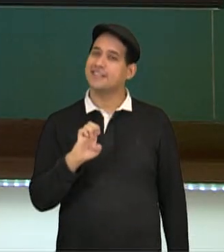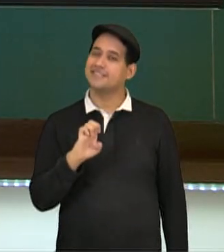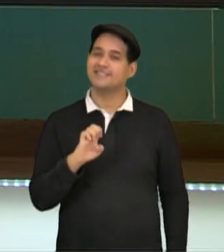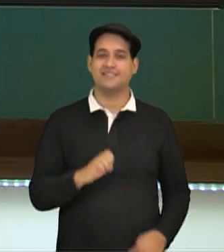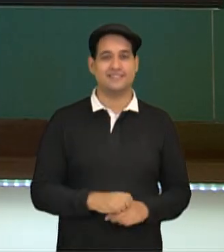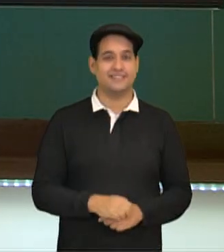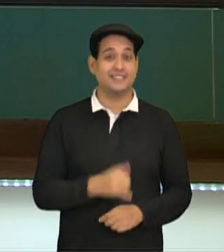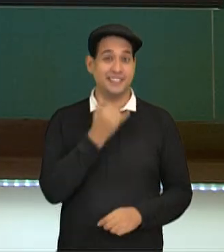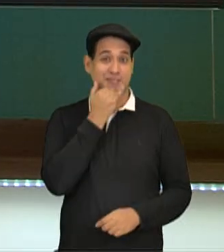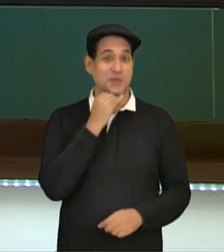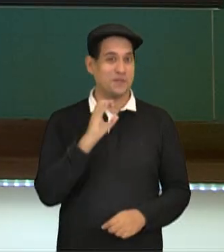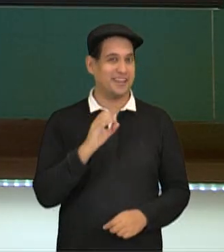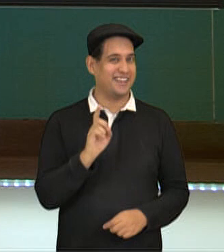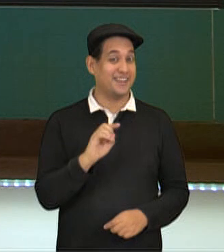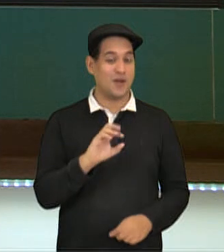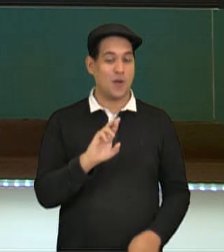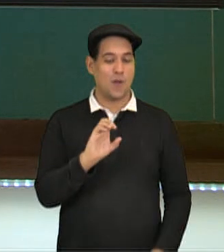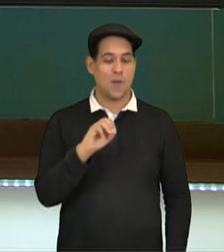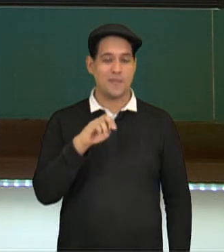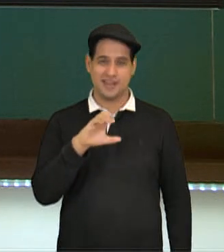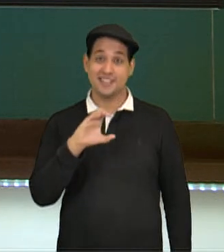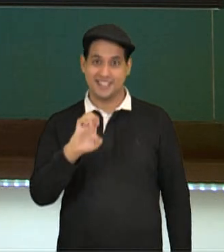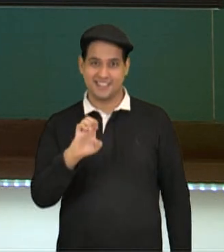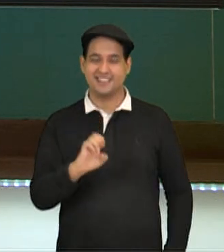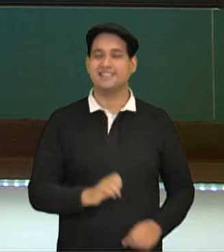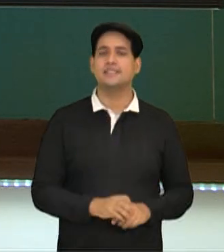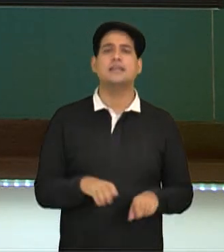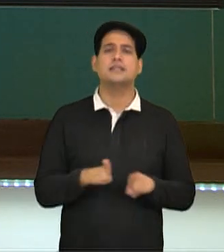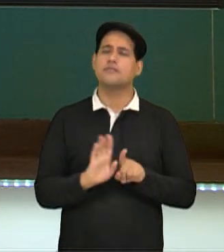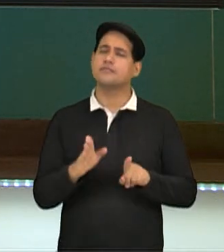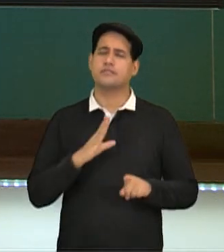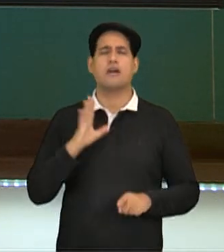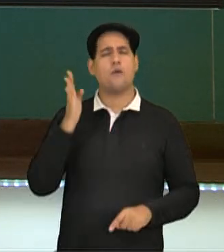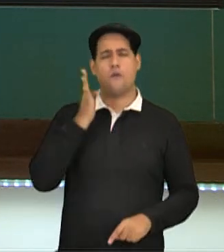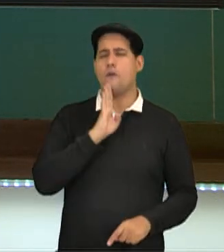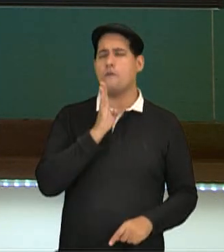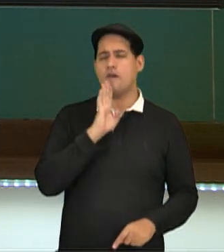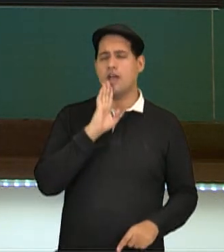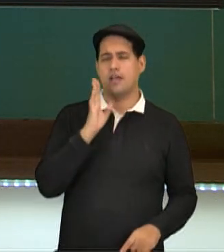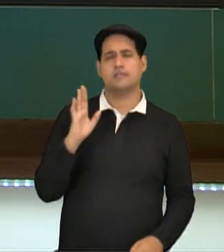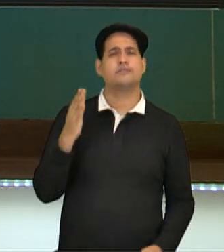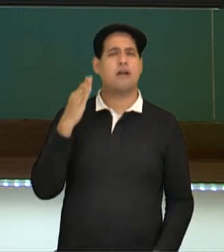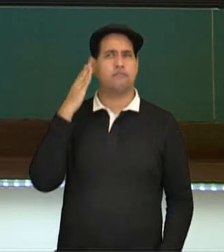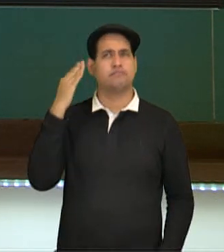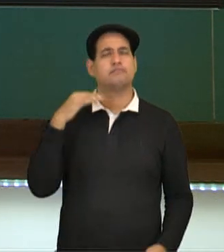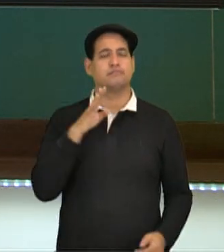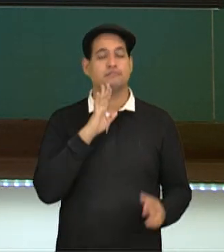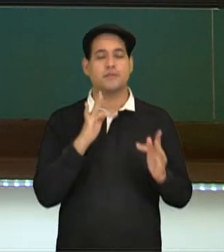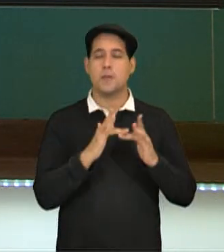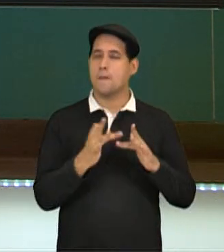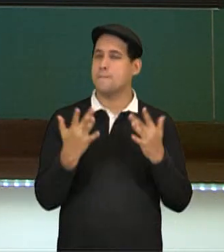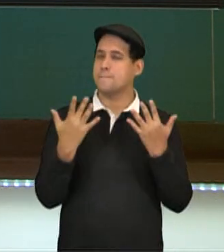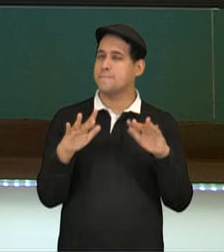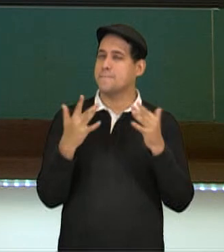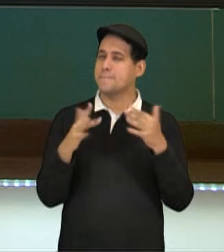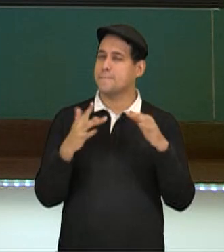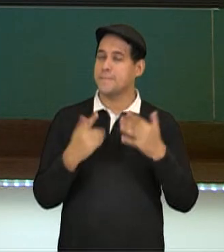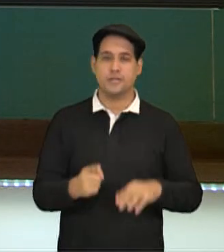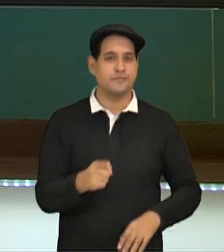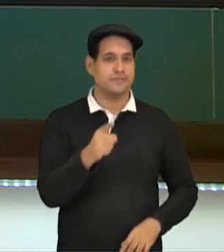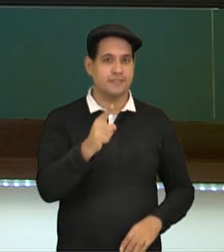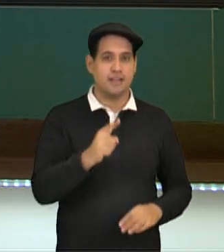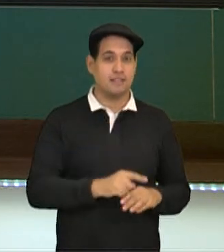composicionais deste gênero discursivo literário que vocês já são bem familiarizados. Eu parabenizo vocês por estarem